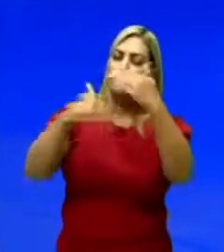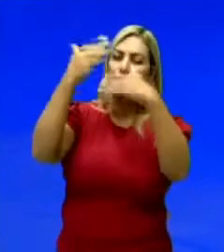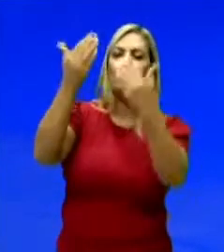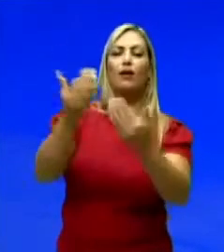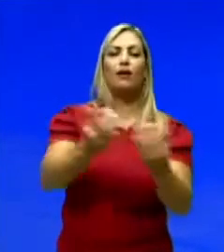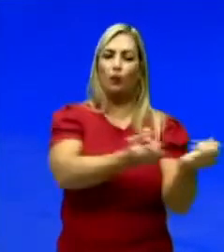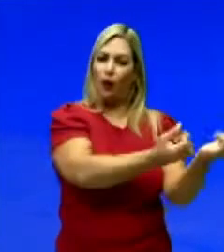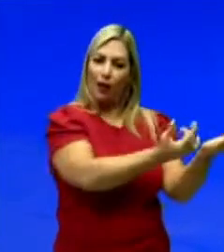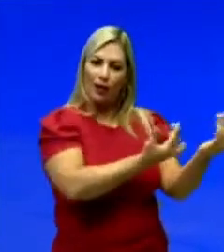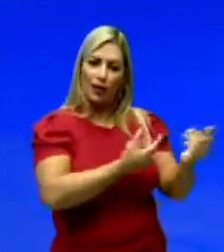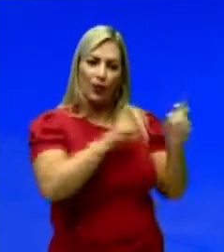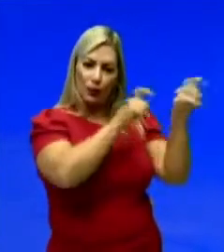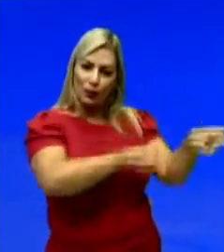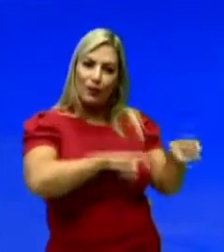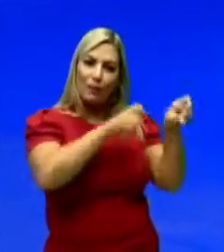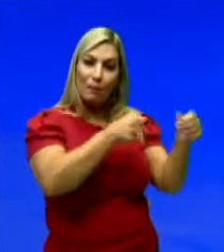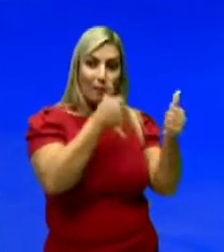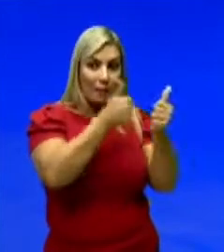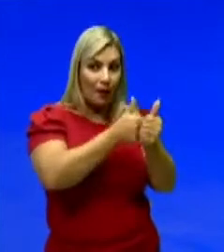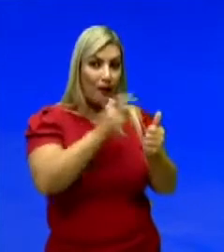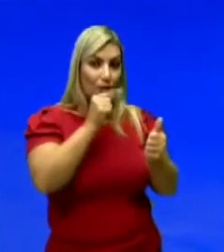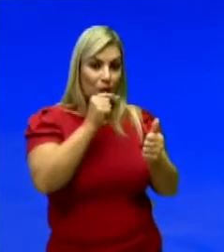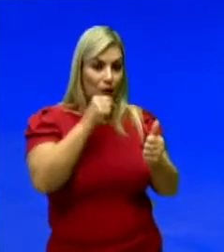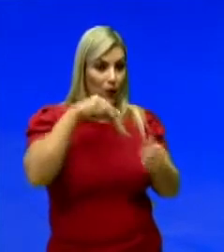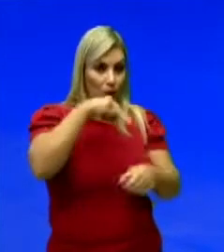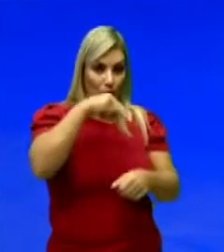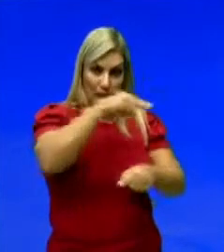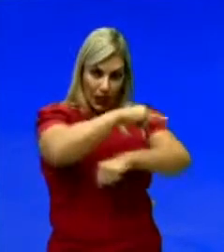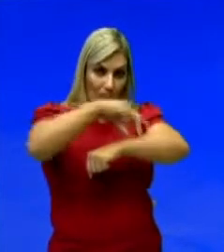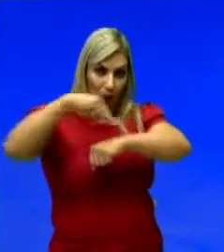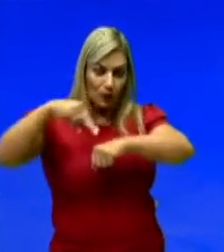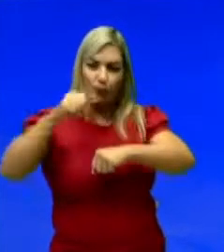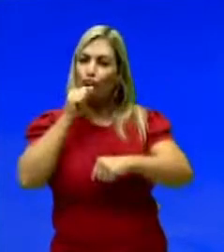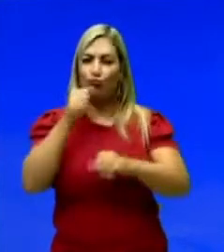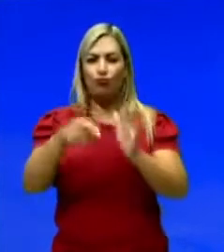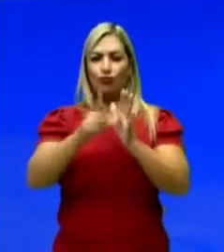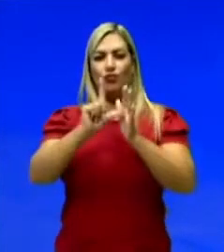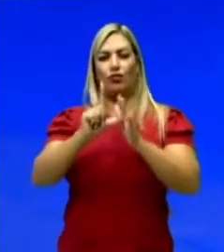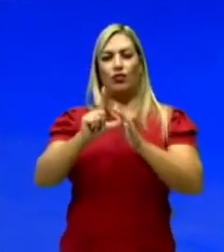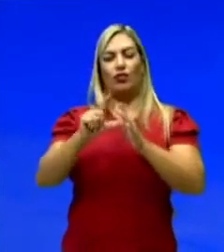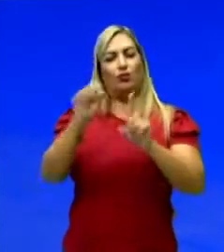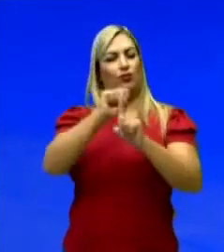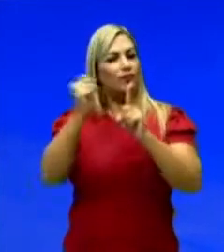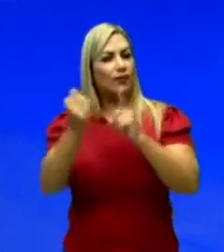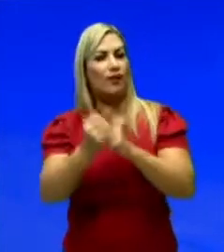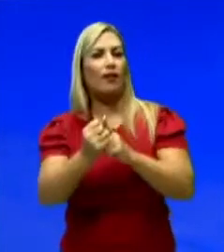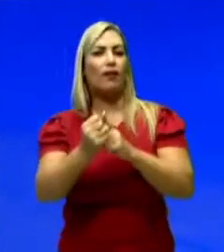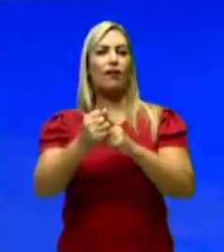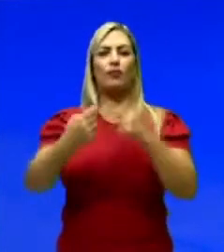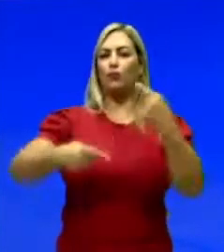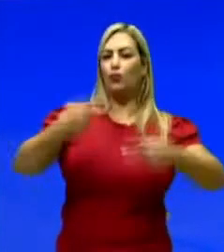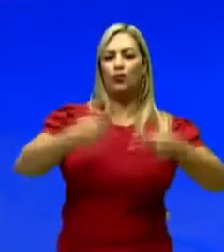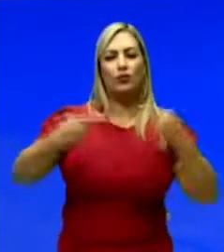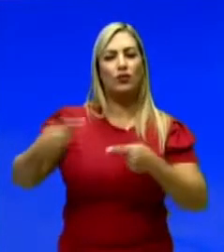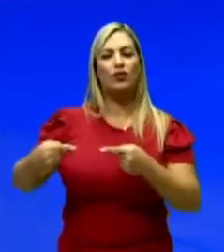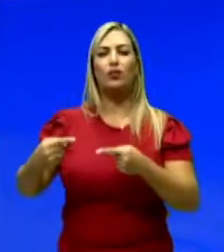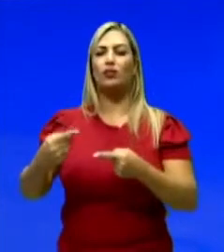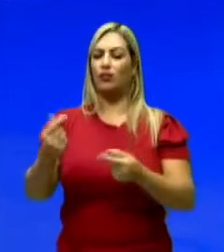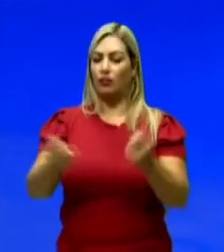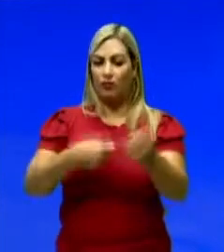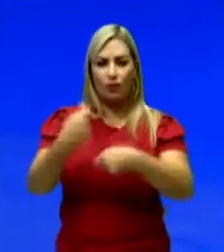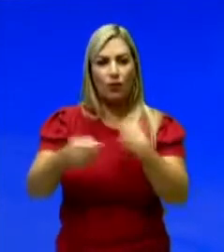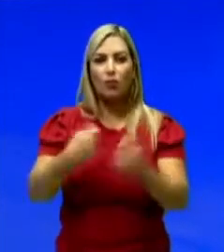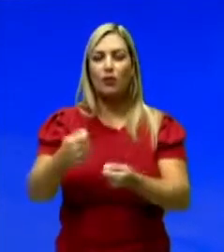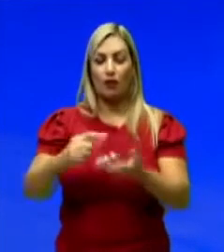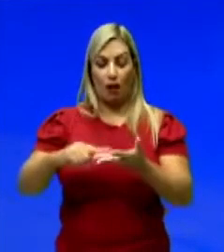agrícola próximo ao rio nilo não não existiria sociedade não existe ele aspectos políticos econômicos sociais e